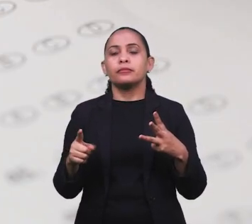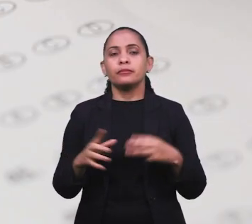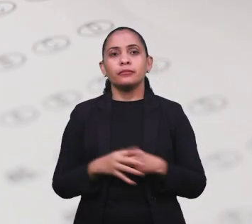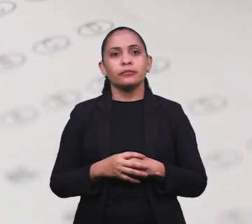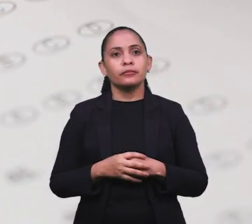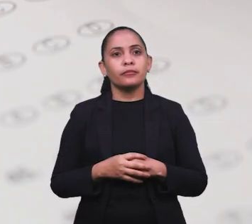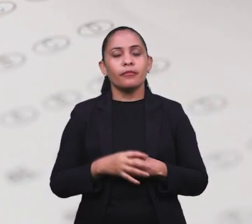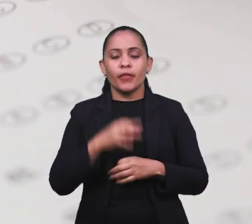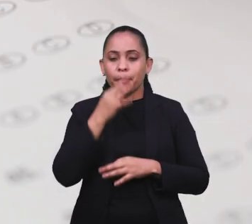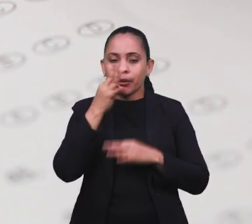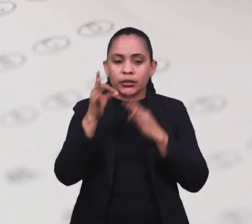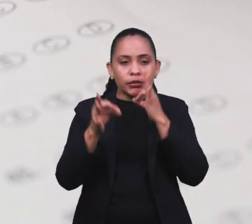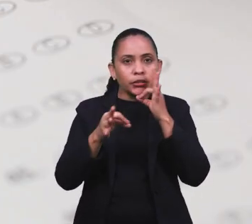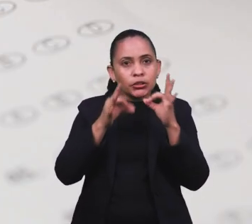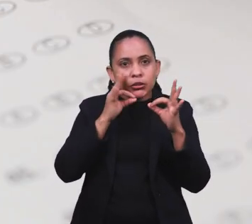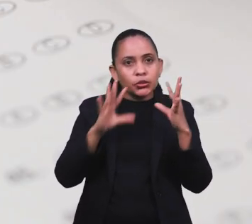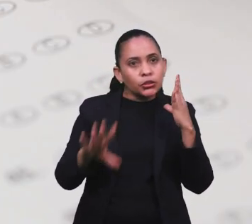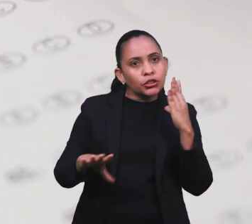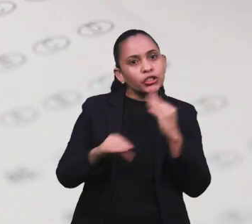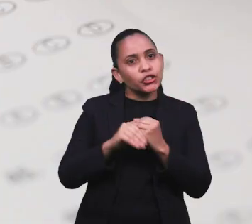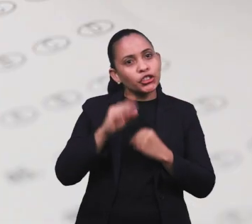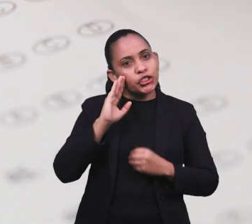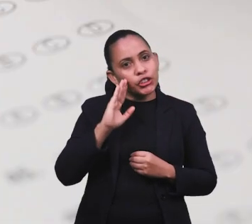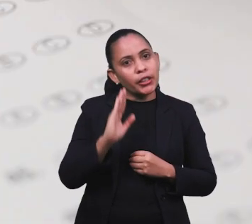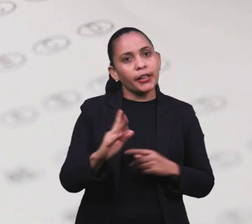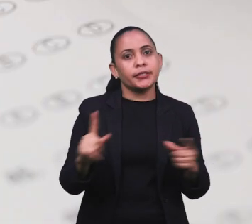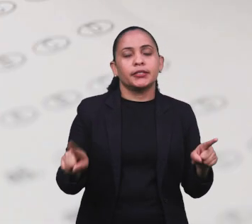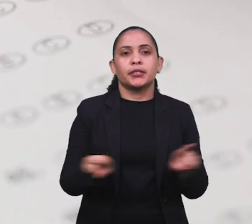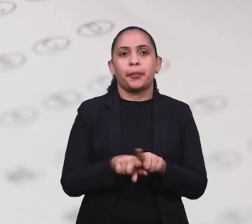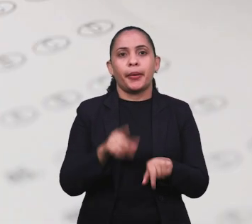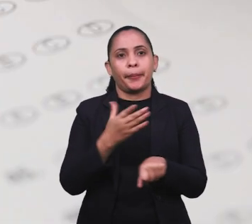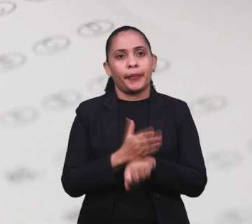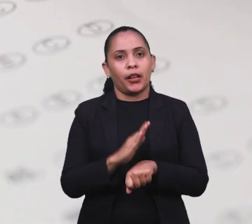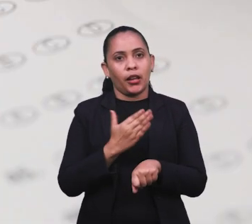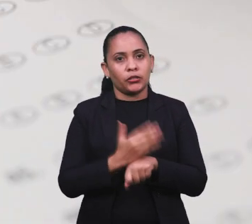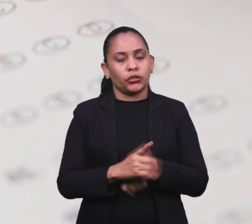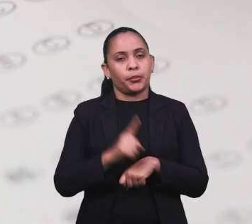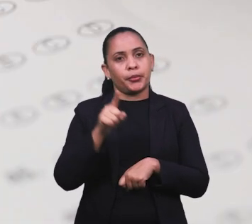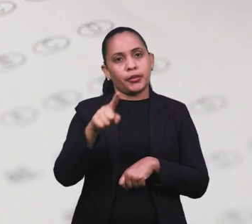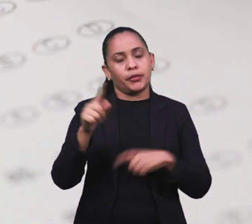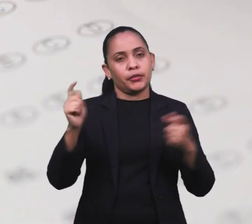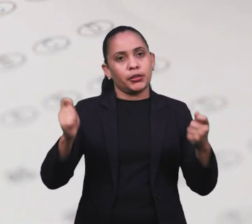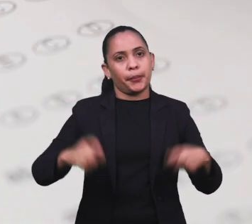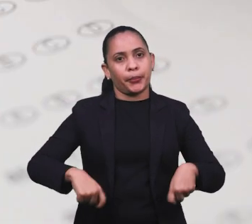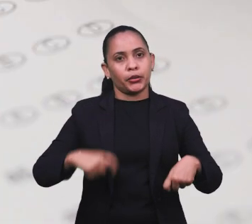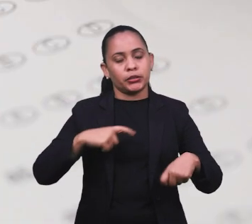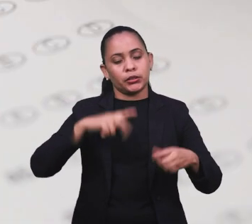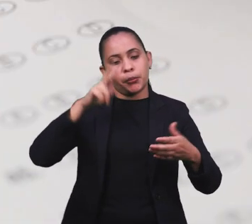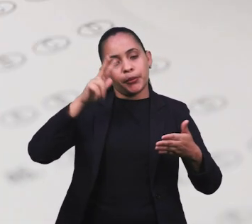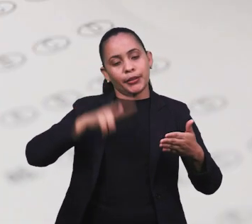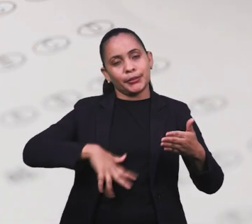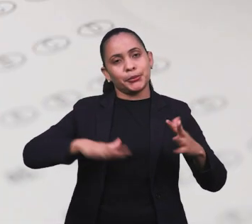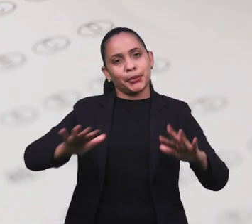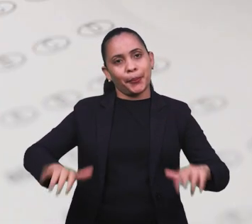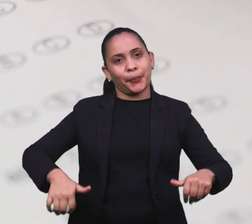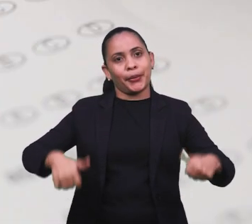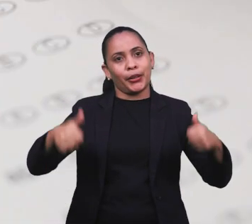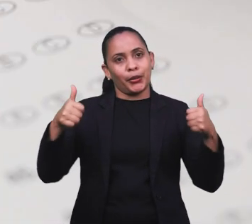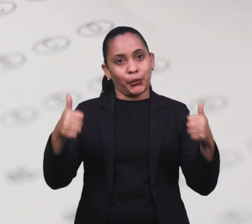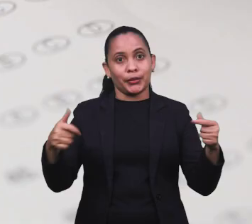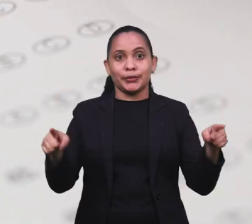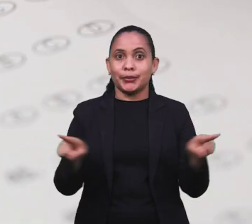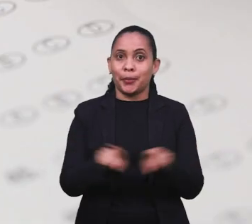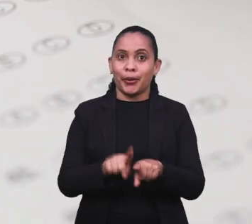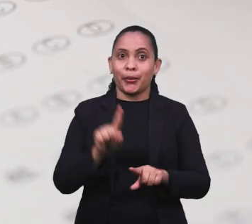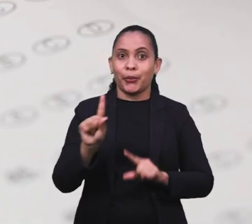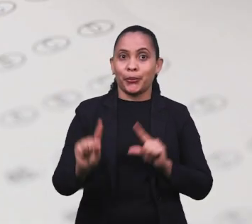são dicas de aplicação direta e prática para que você possa ter uma leitura melhor,